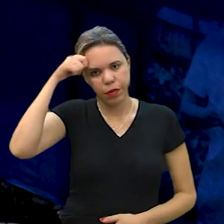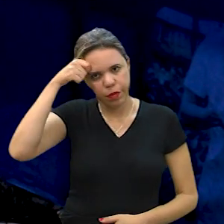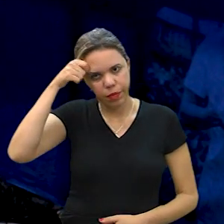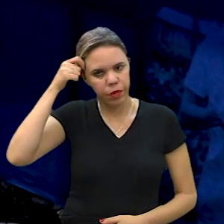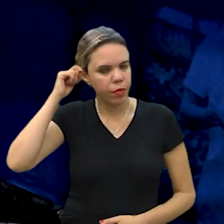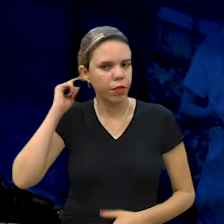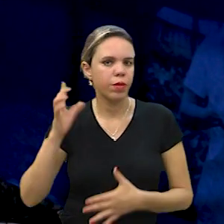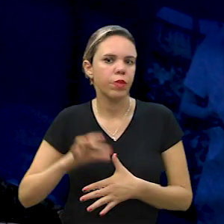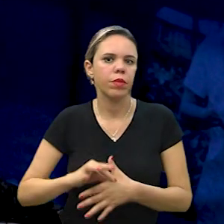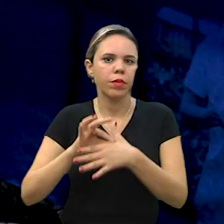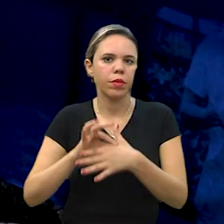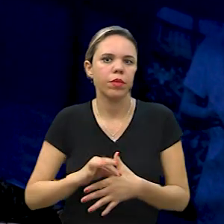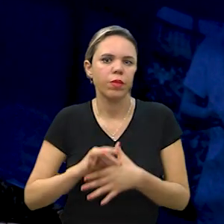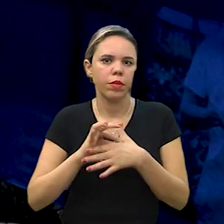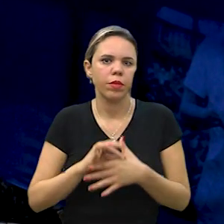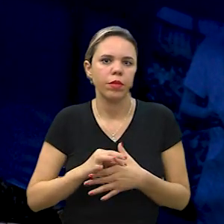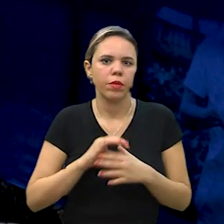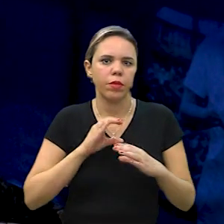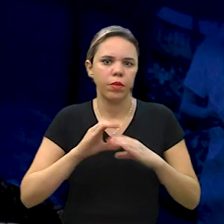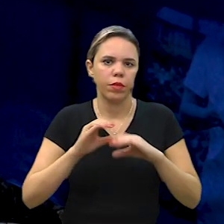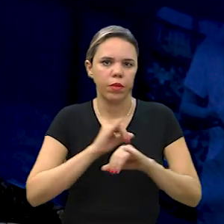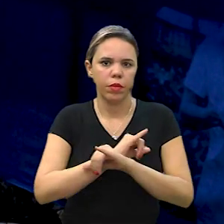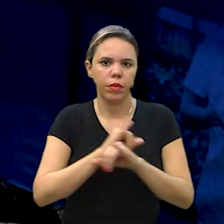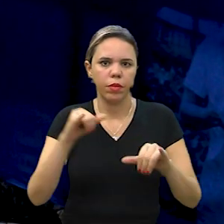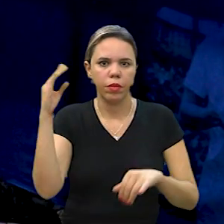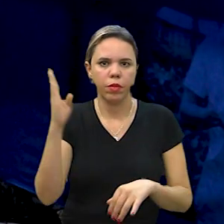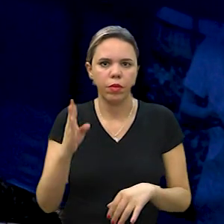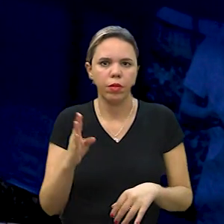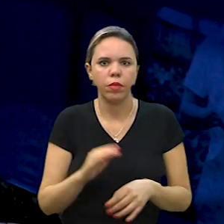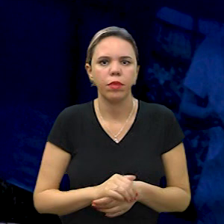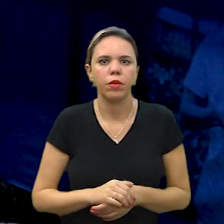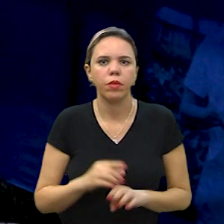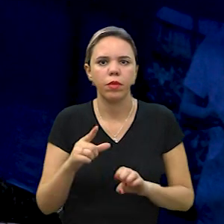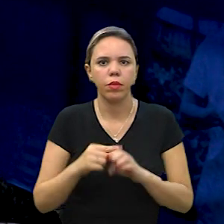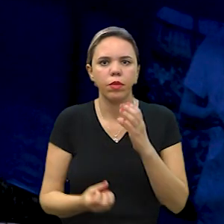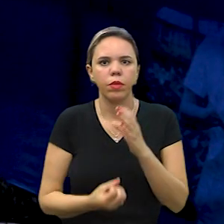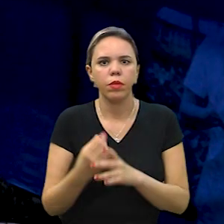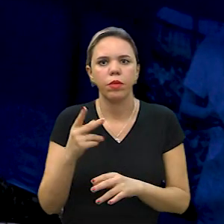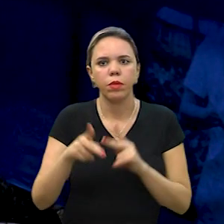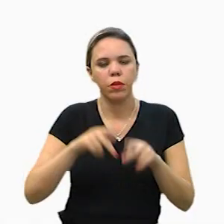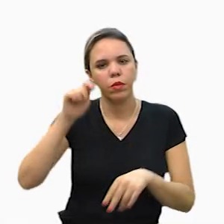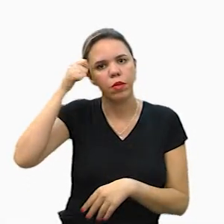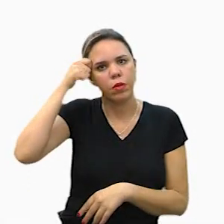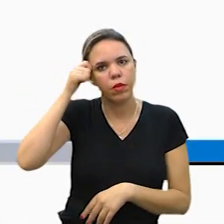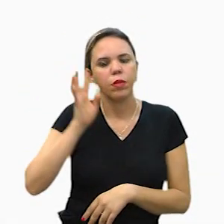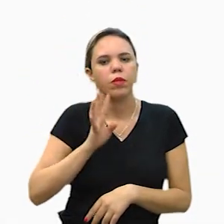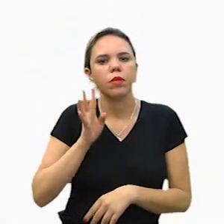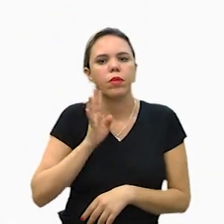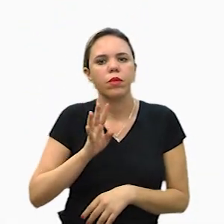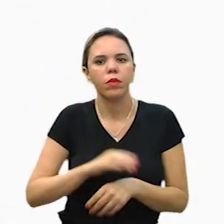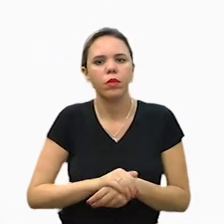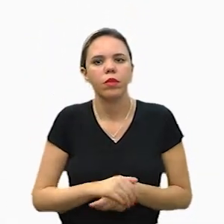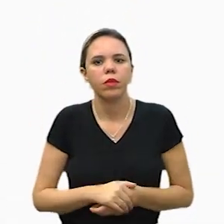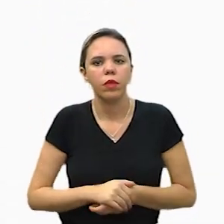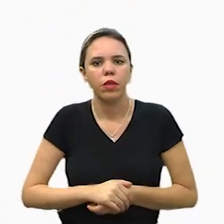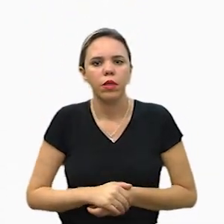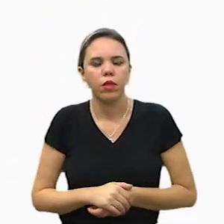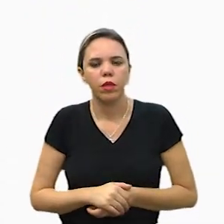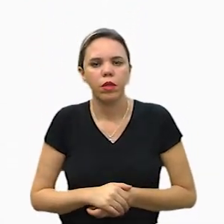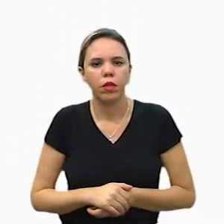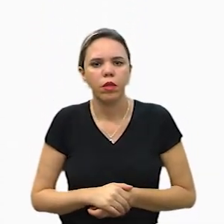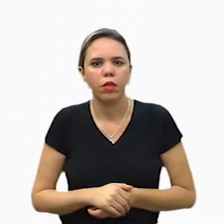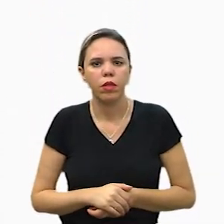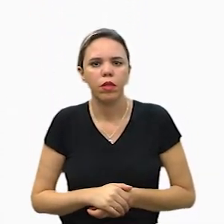negritude, mas na liderança. Ele articula uma rede nacional de empresários negros, muito legal,